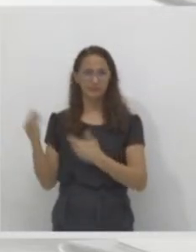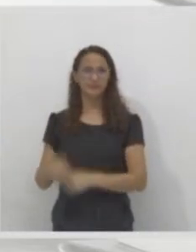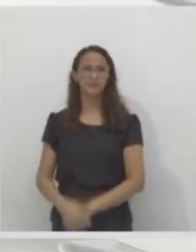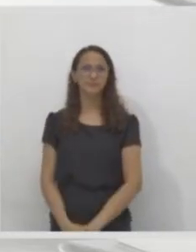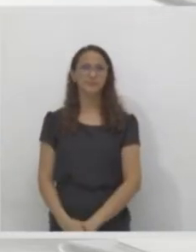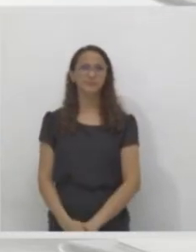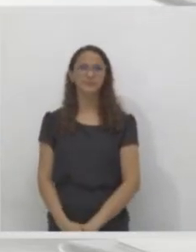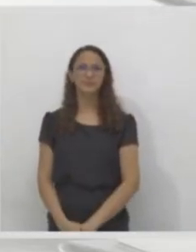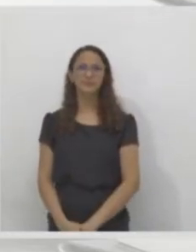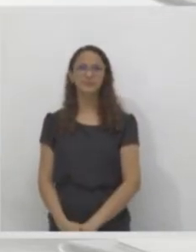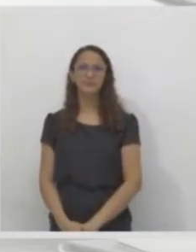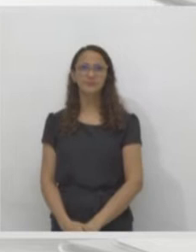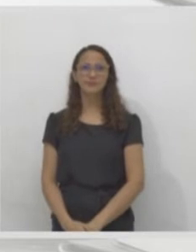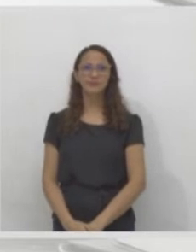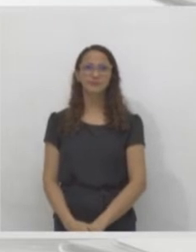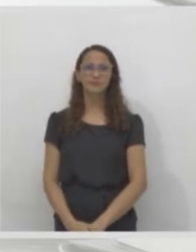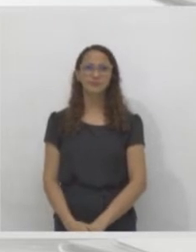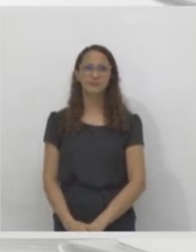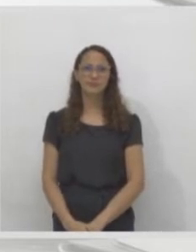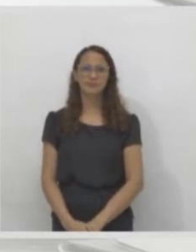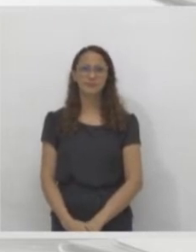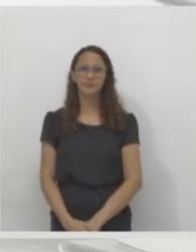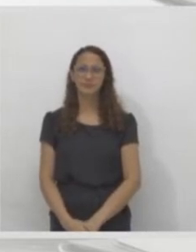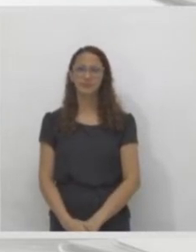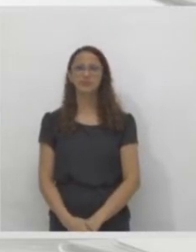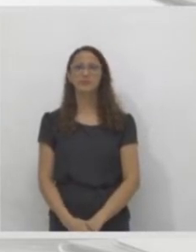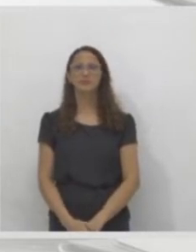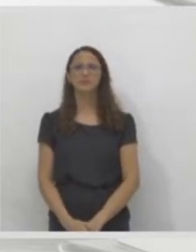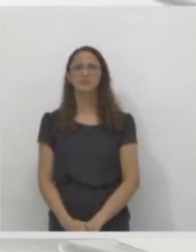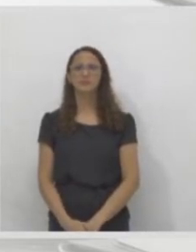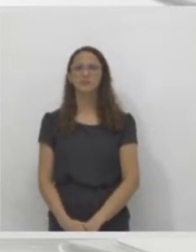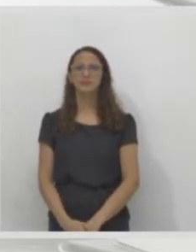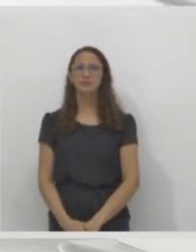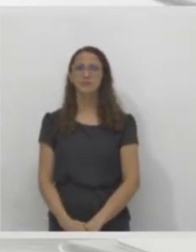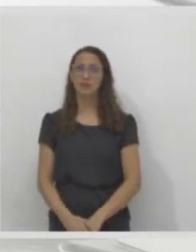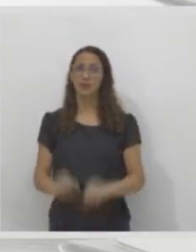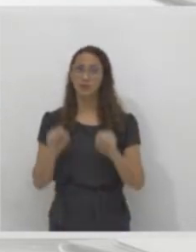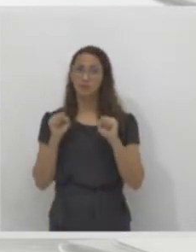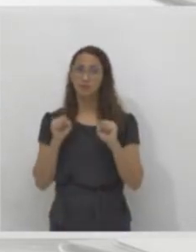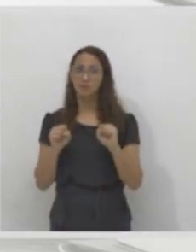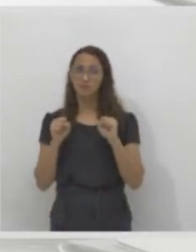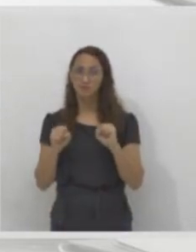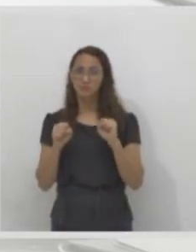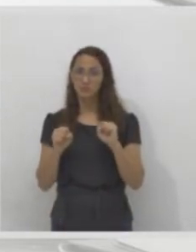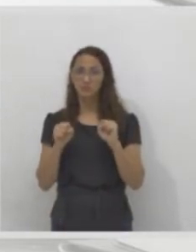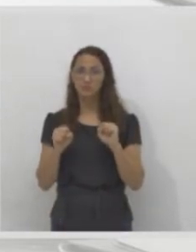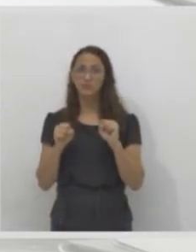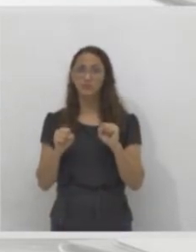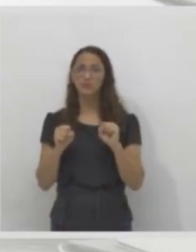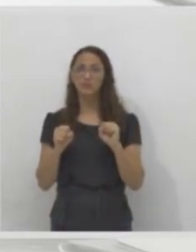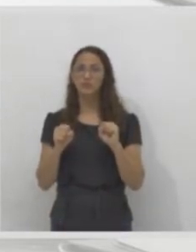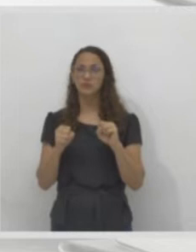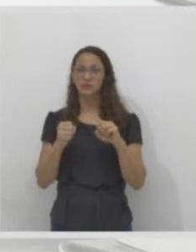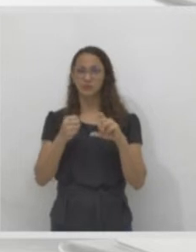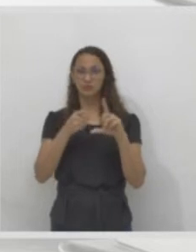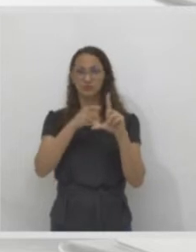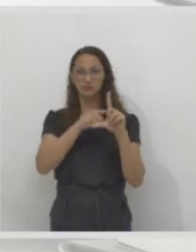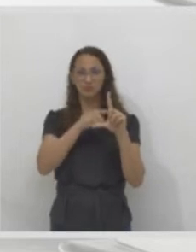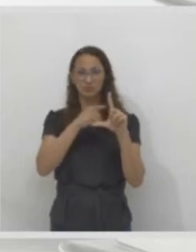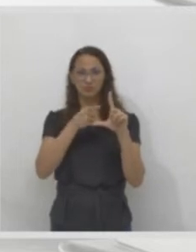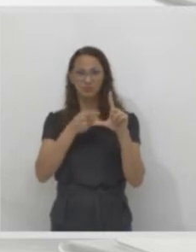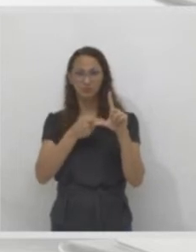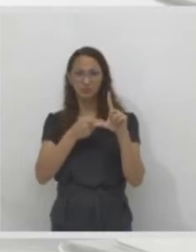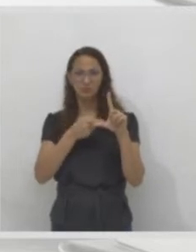A classificação dos triângulos quanto aos ângulos, elas podem ser assim. Em relação aos